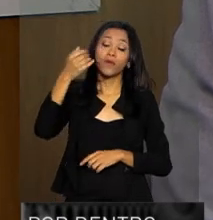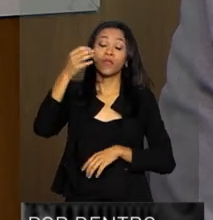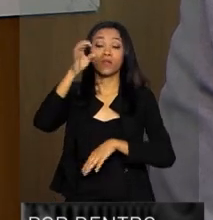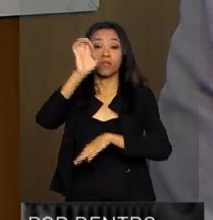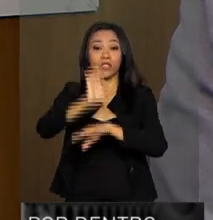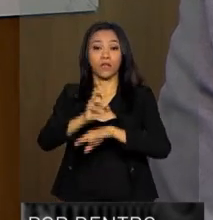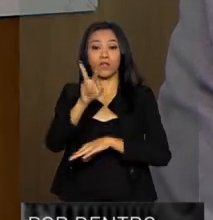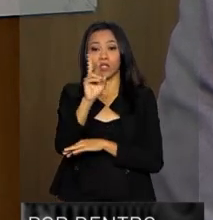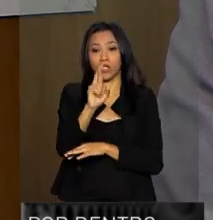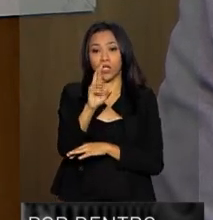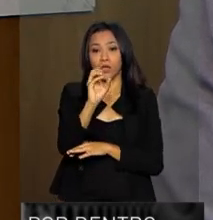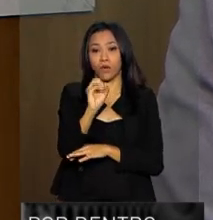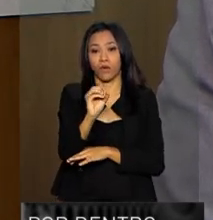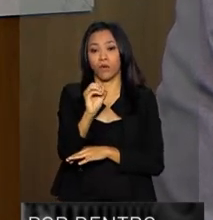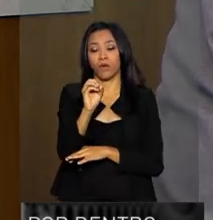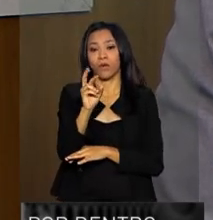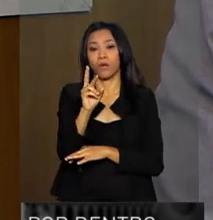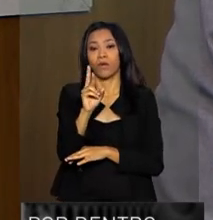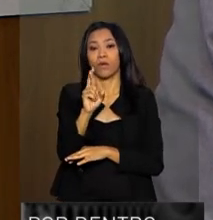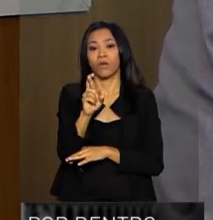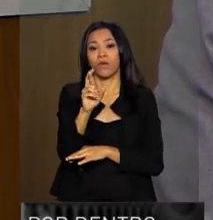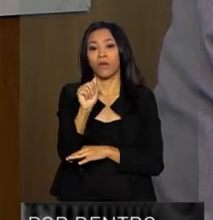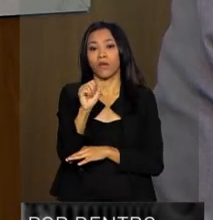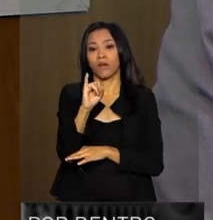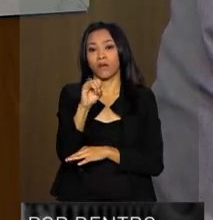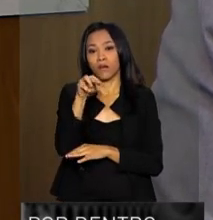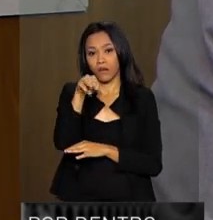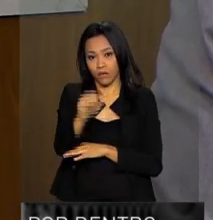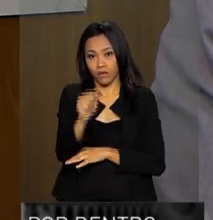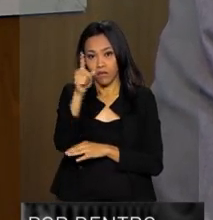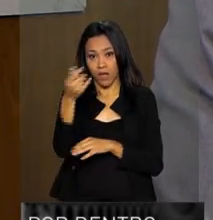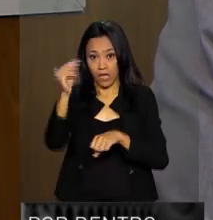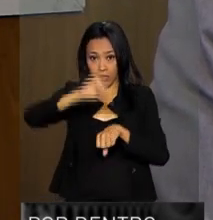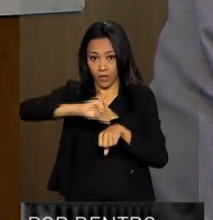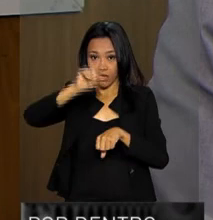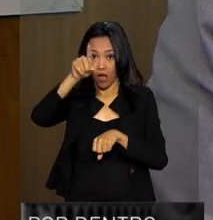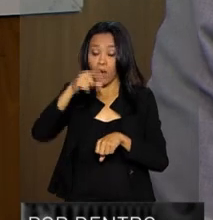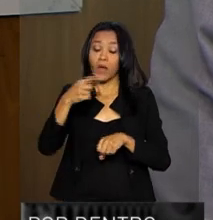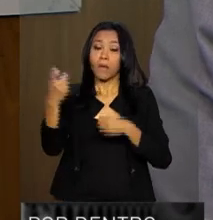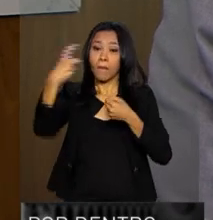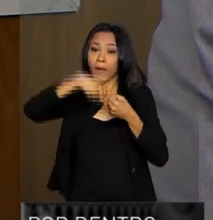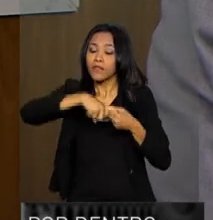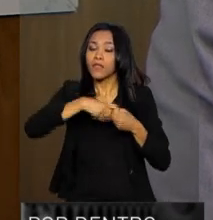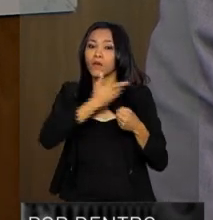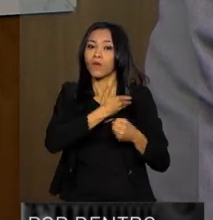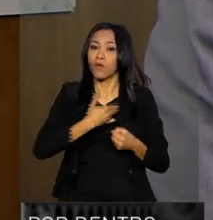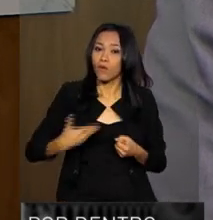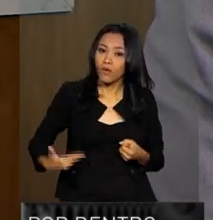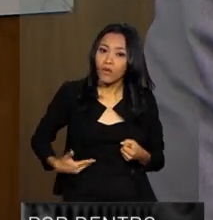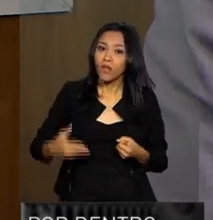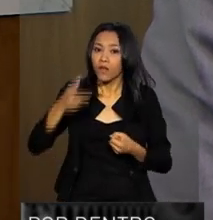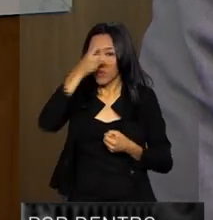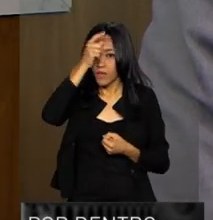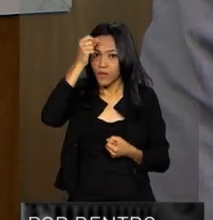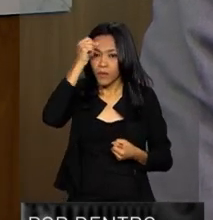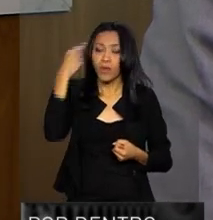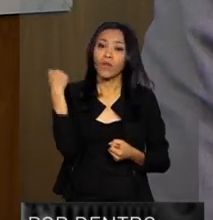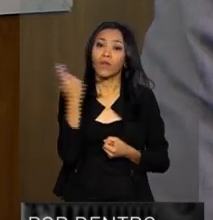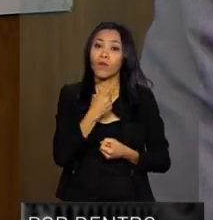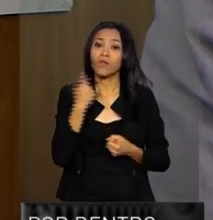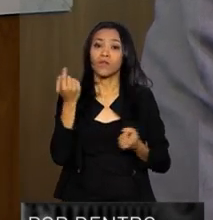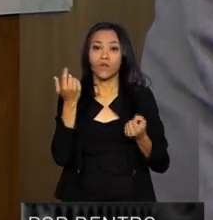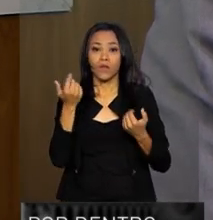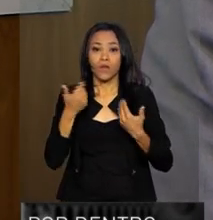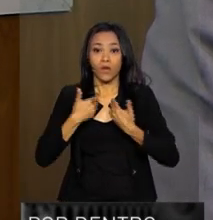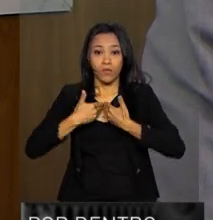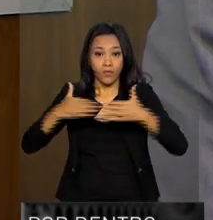inauguramos lá em parceria com a prefeitura e com o estado o teatro municipal de bela vista